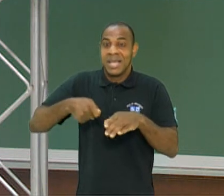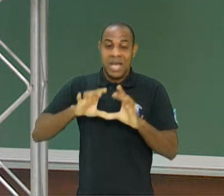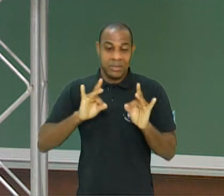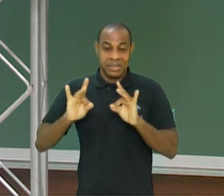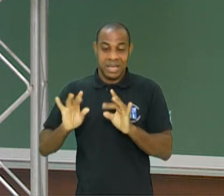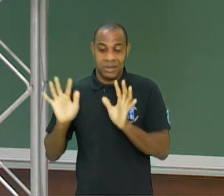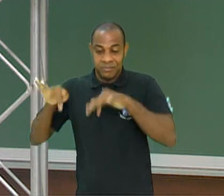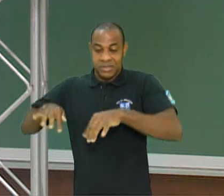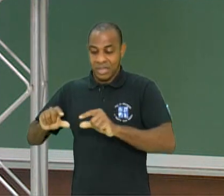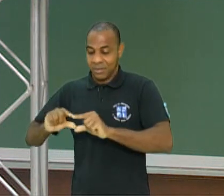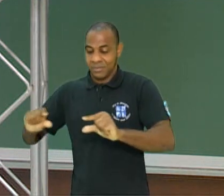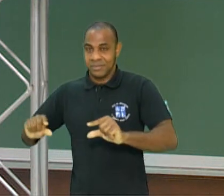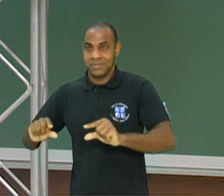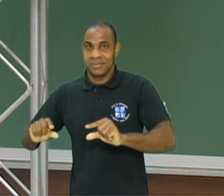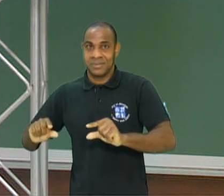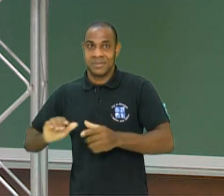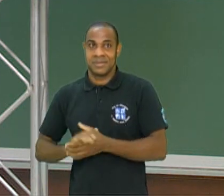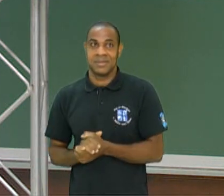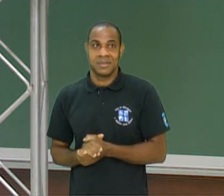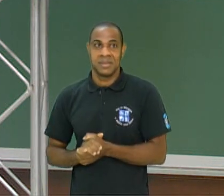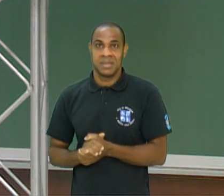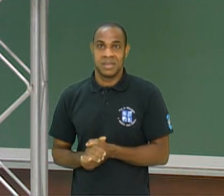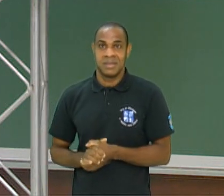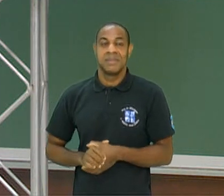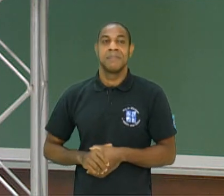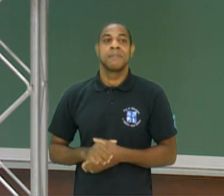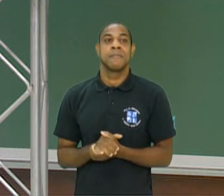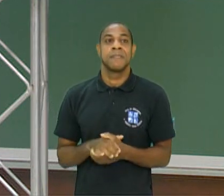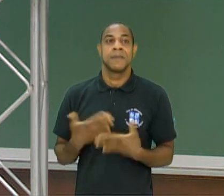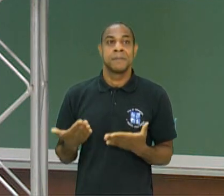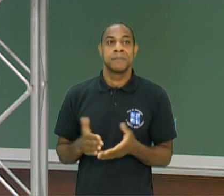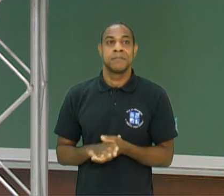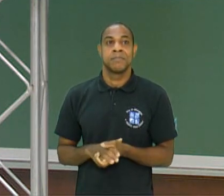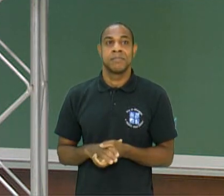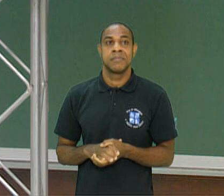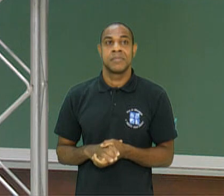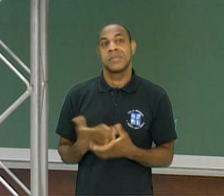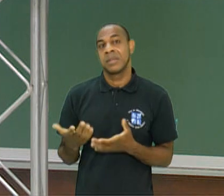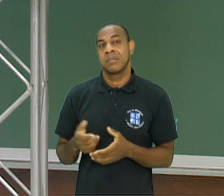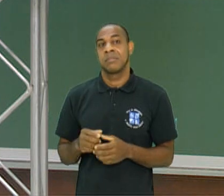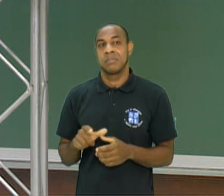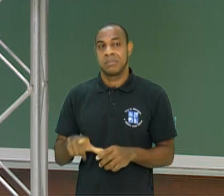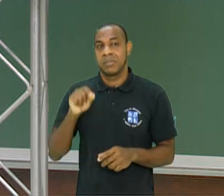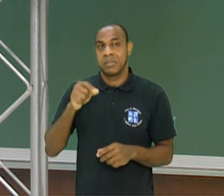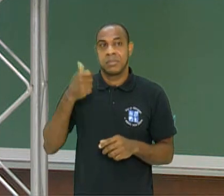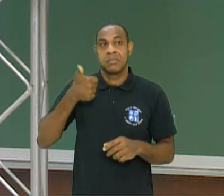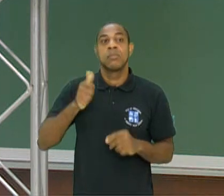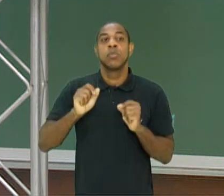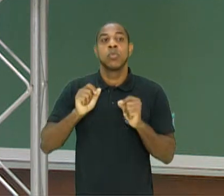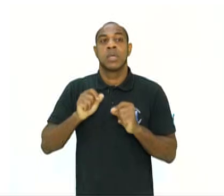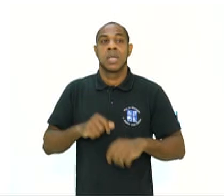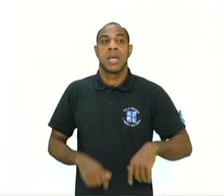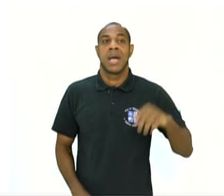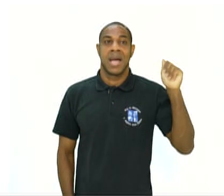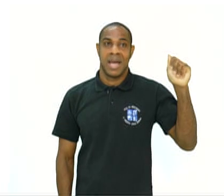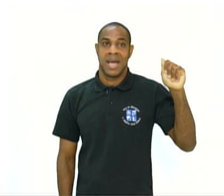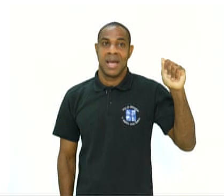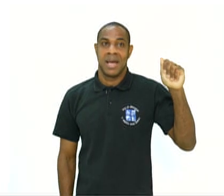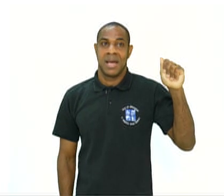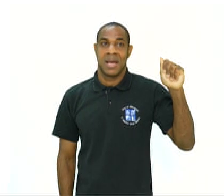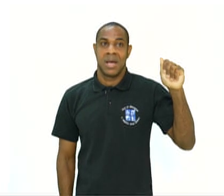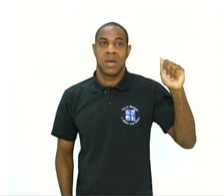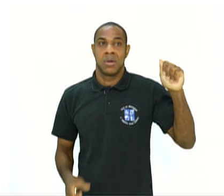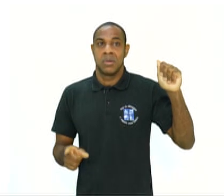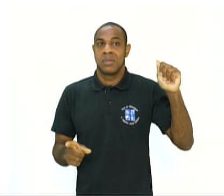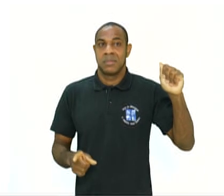não passou o texto inteiro falando sobre este assunto. Portanto, a melhor alternativa aqui seria a letra A,